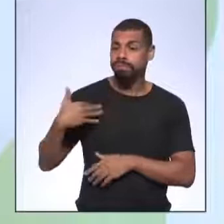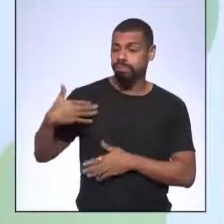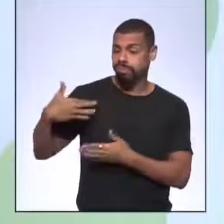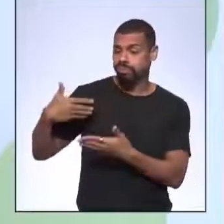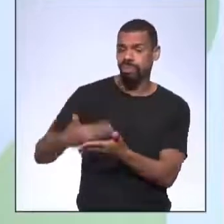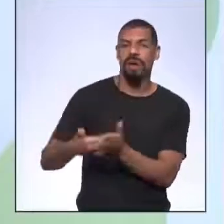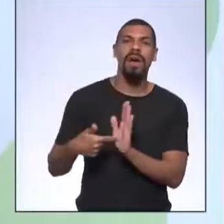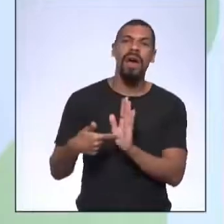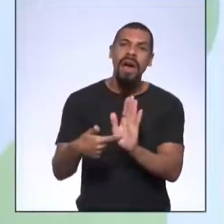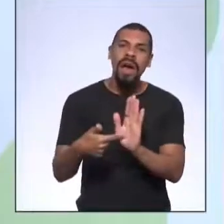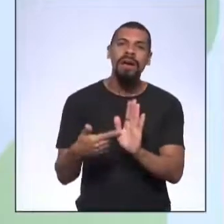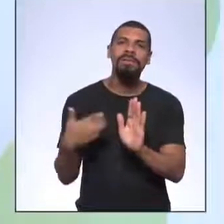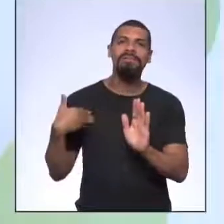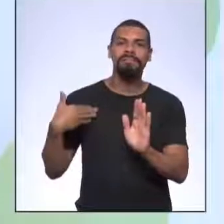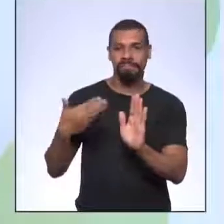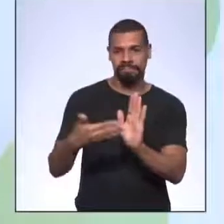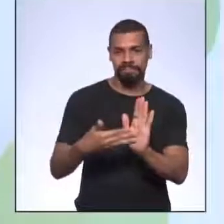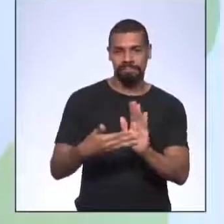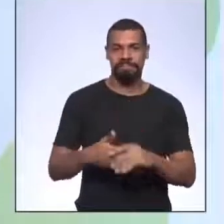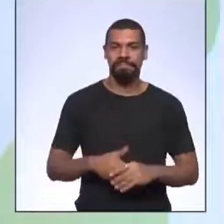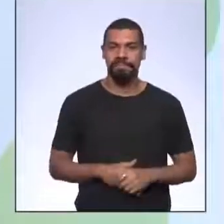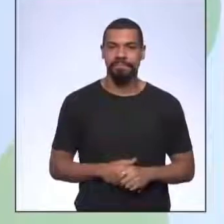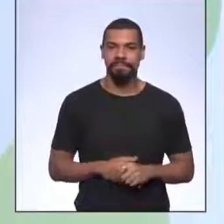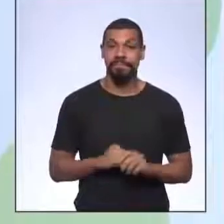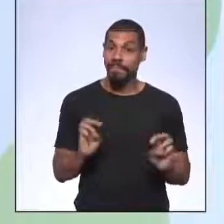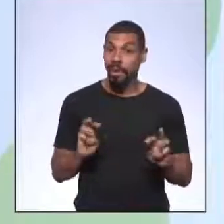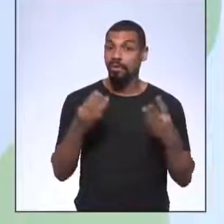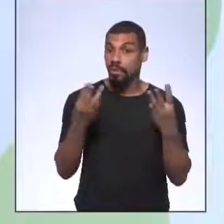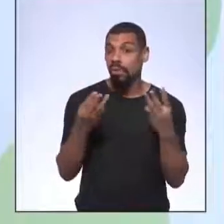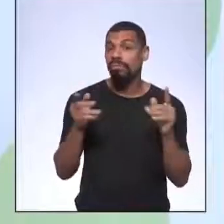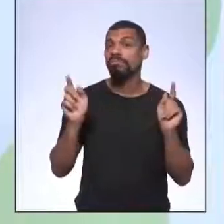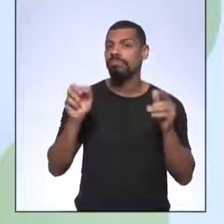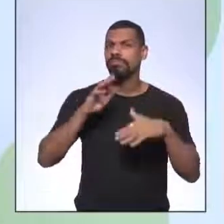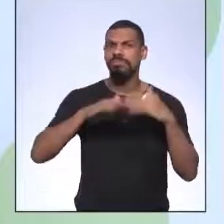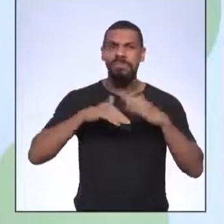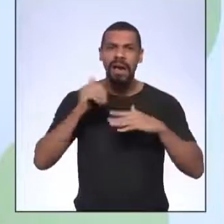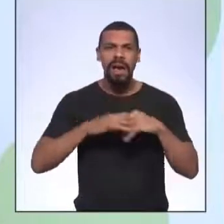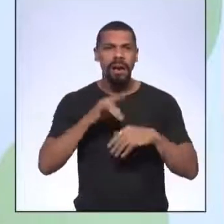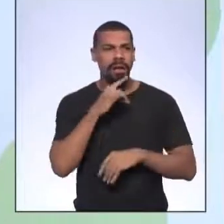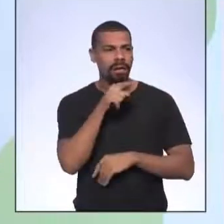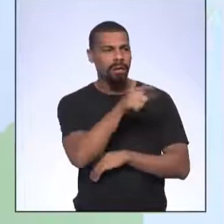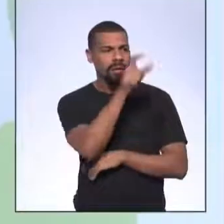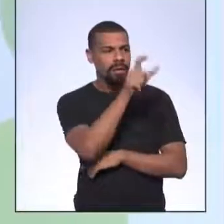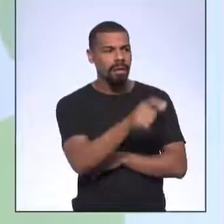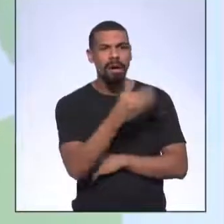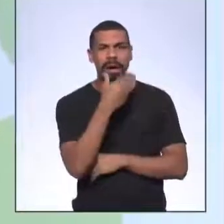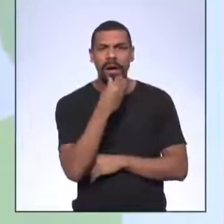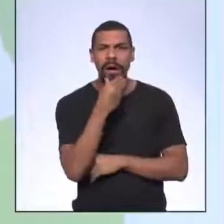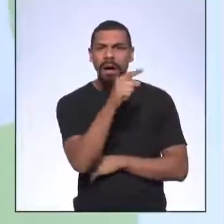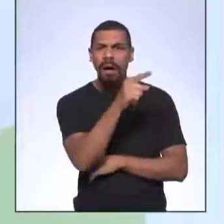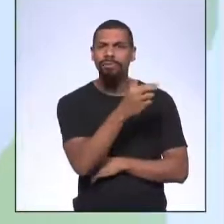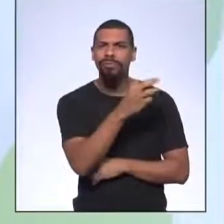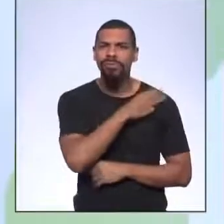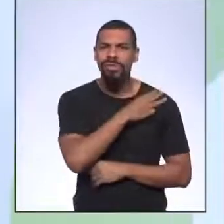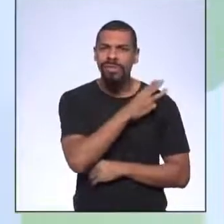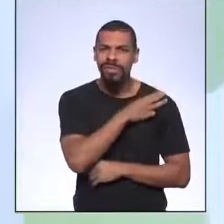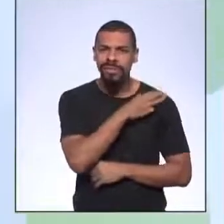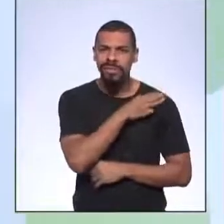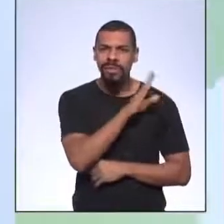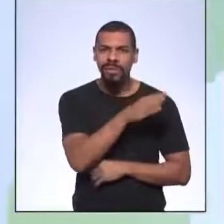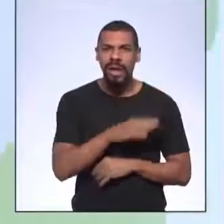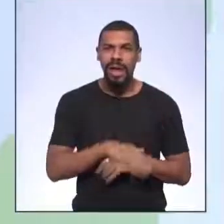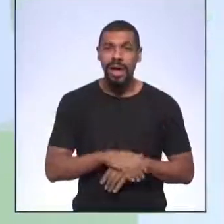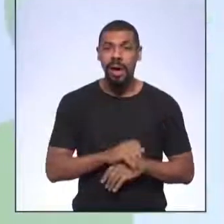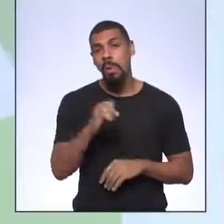E que muitas vezes né acaba passando despercebido então show de talento aí você descobre que aquele colega que tá lá no terceiro ano do ensino médio